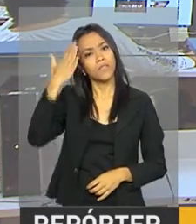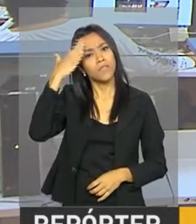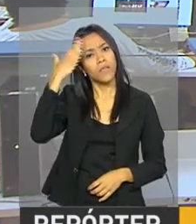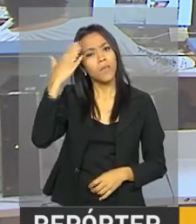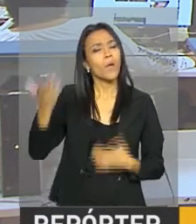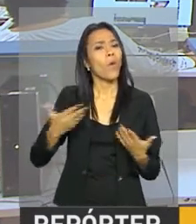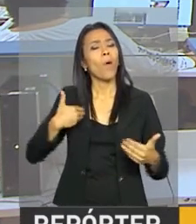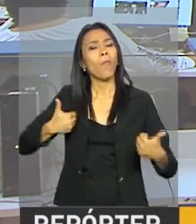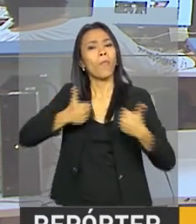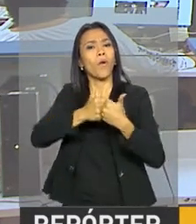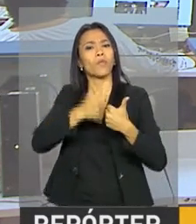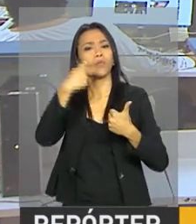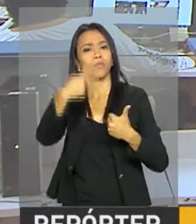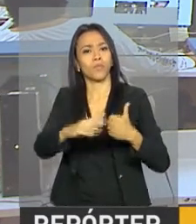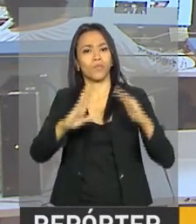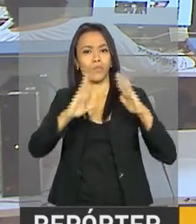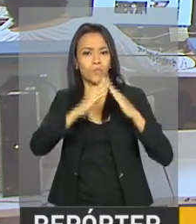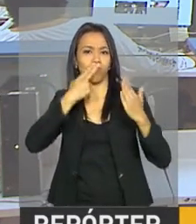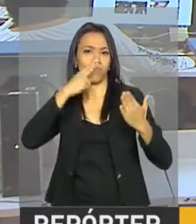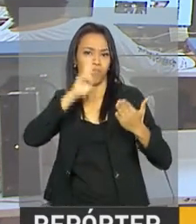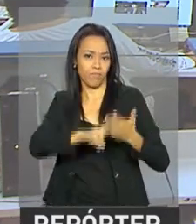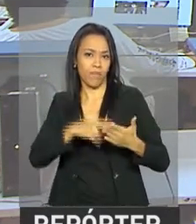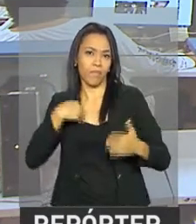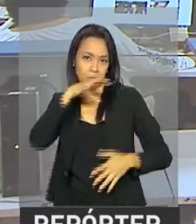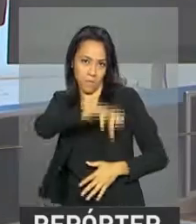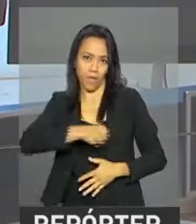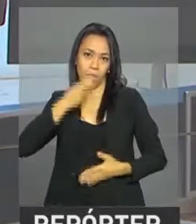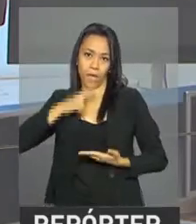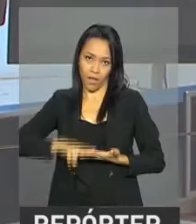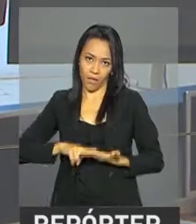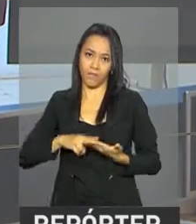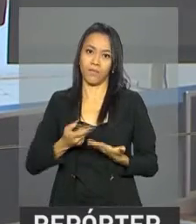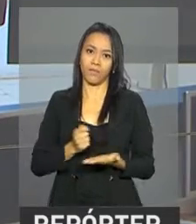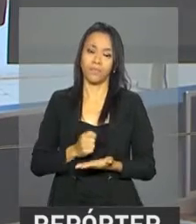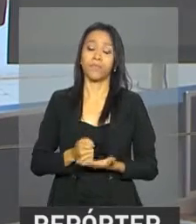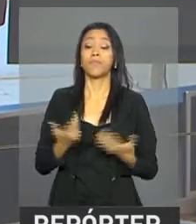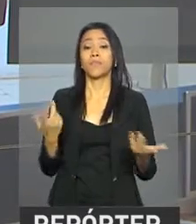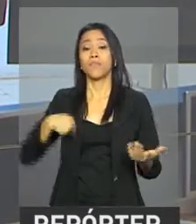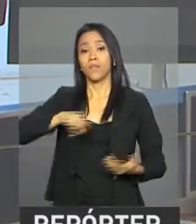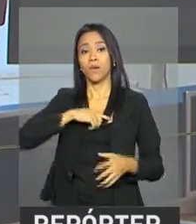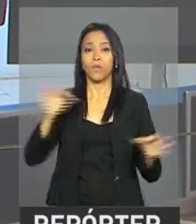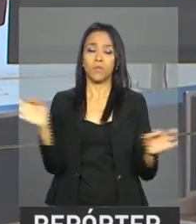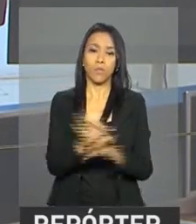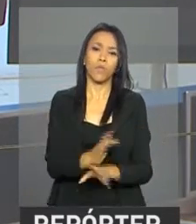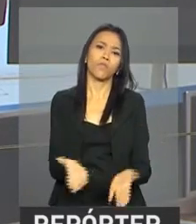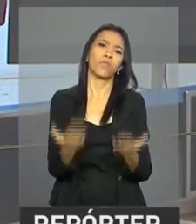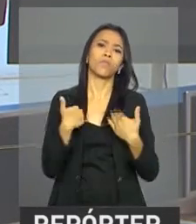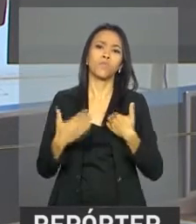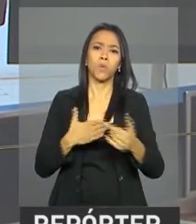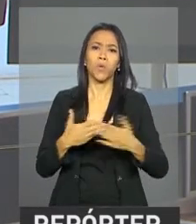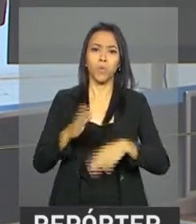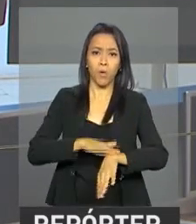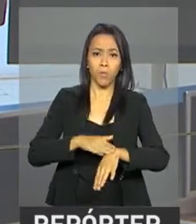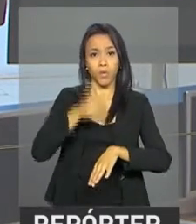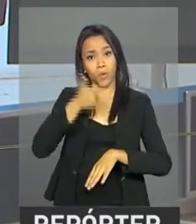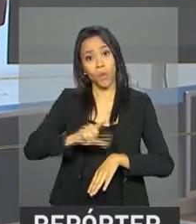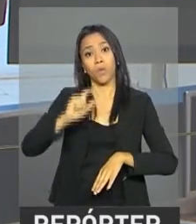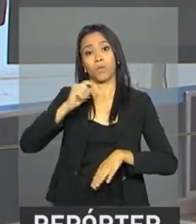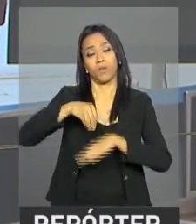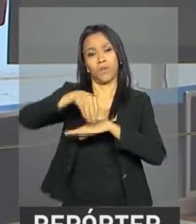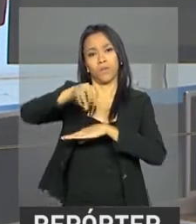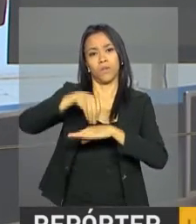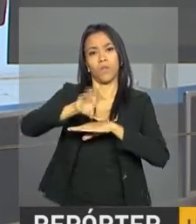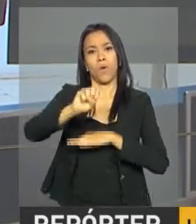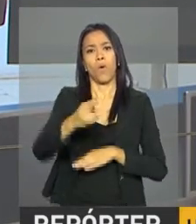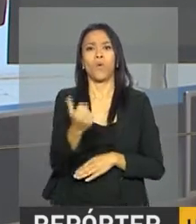agência mais perto de casa para adotar uma cartinha. E nós ficamos por aqui, voltamos a qualquer momento com outras informações